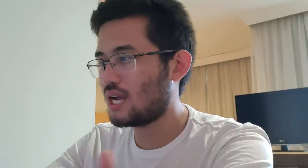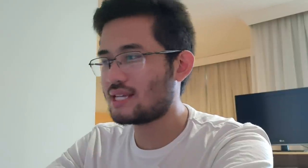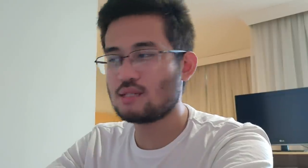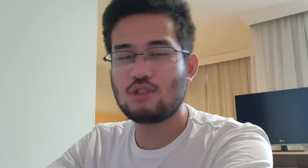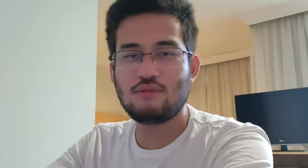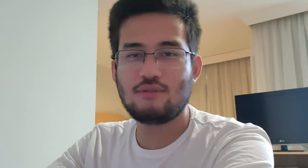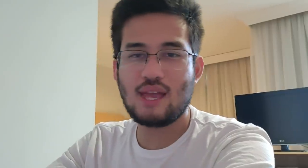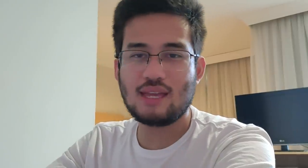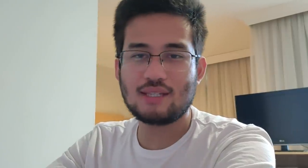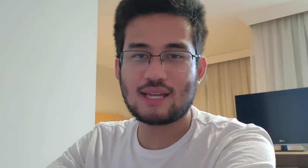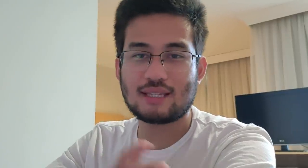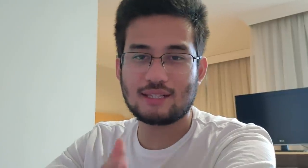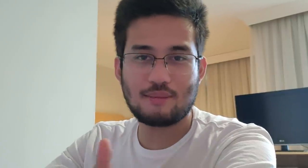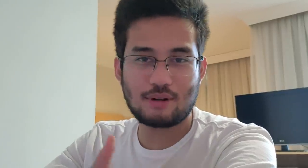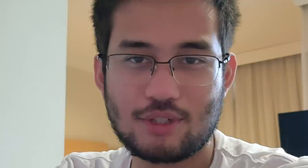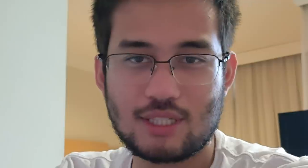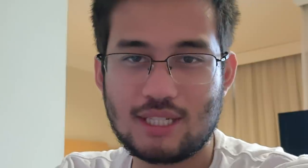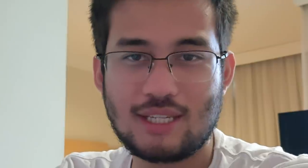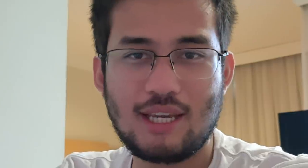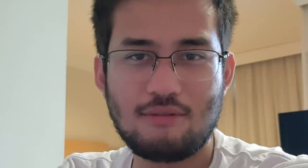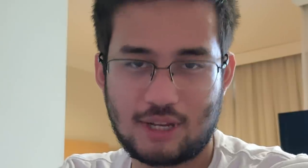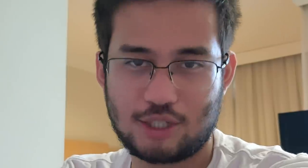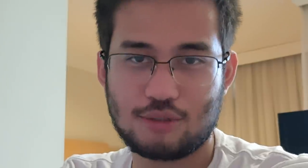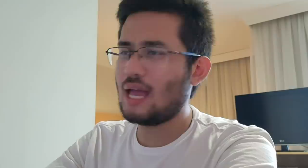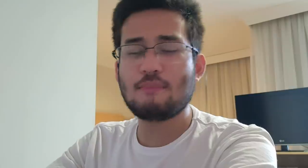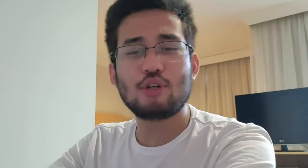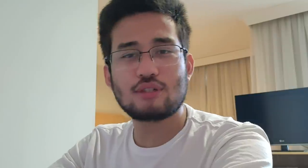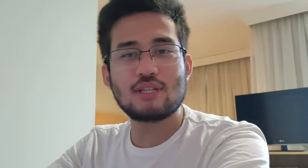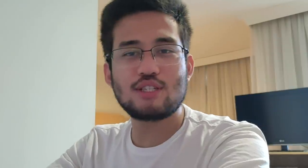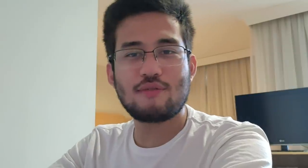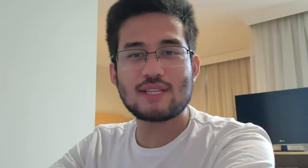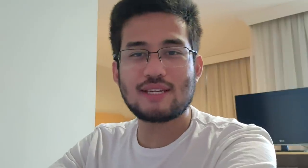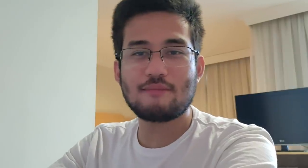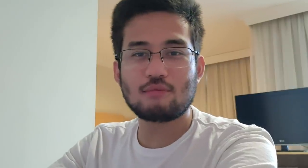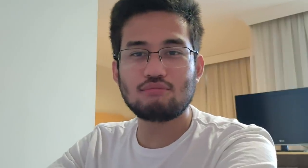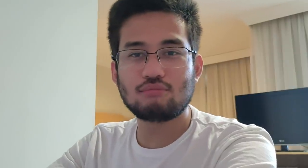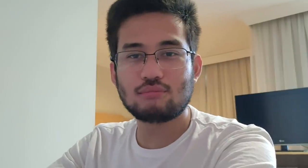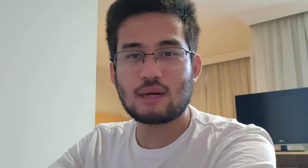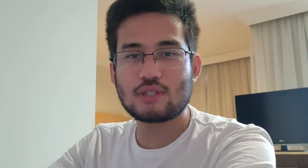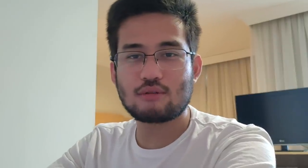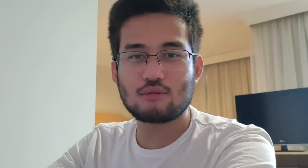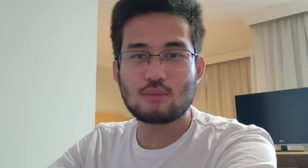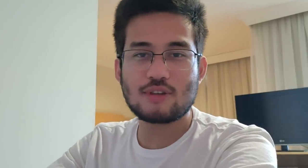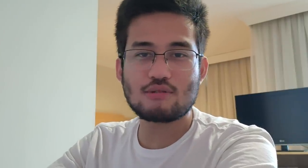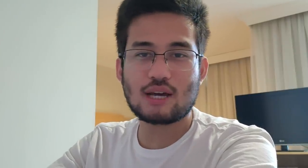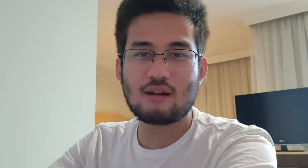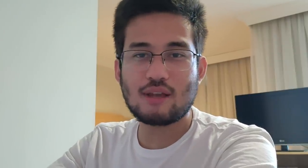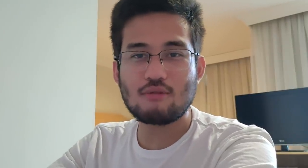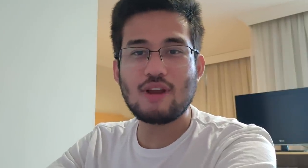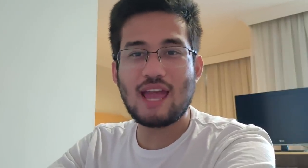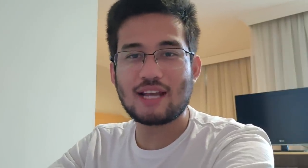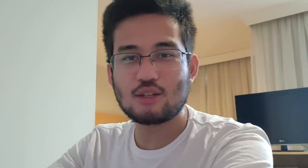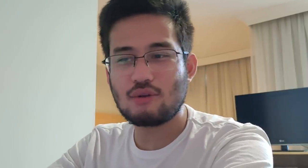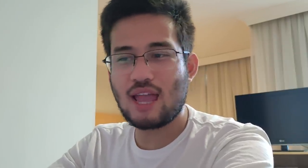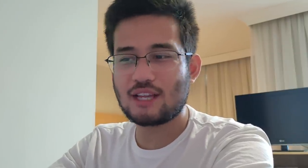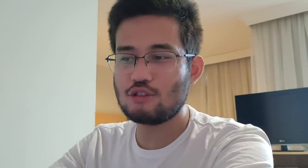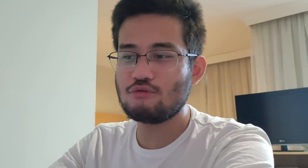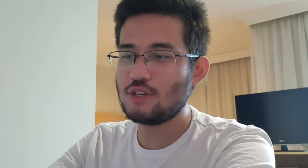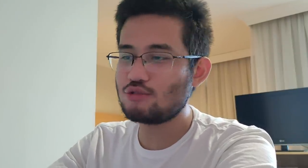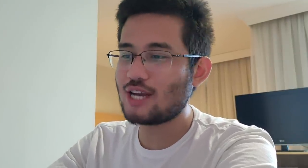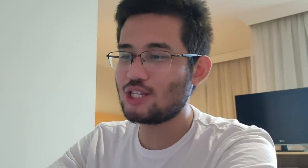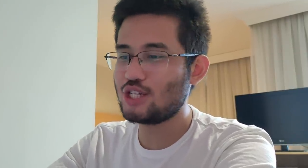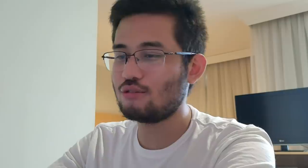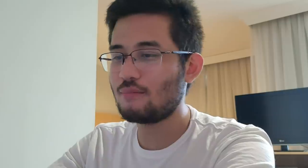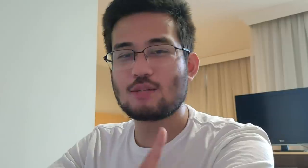mínimo de razão de viver e etc, né? Pra você seguir em frente. E aí, por isso que eu decidi fazer uma coisa que eu não costumo fazer no canal, que é um react. É um react